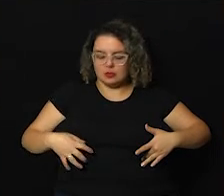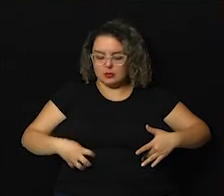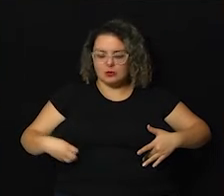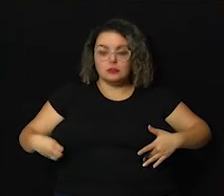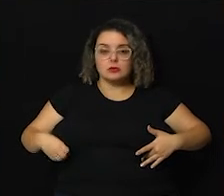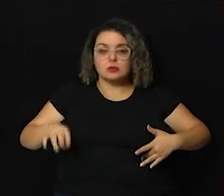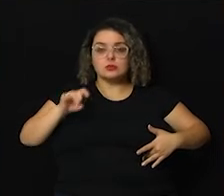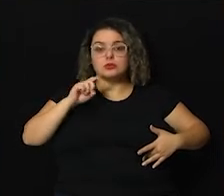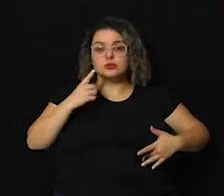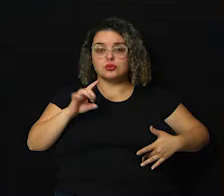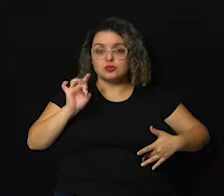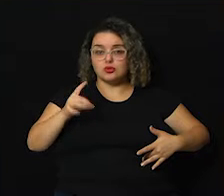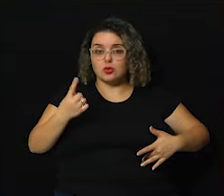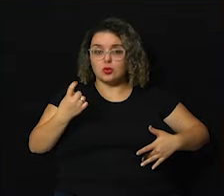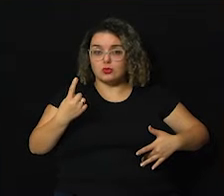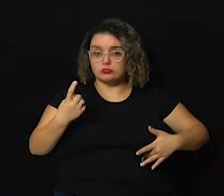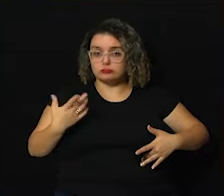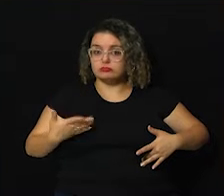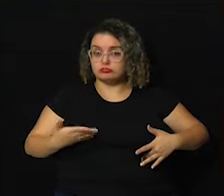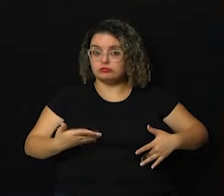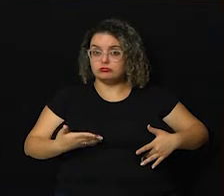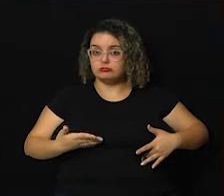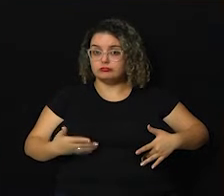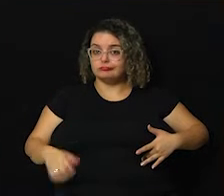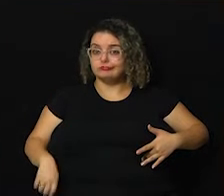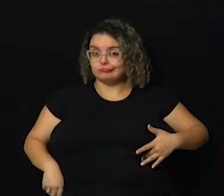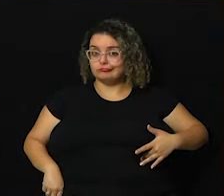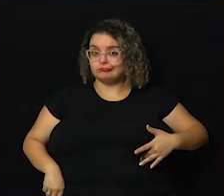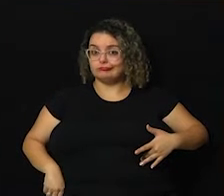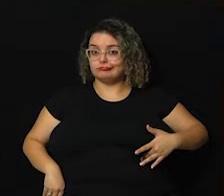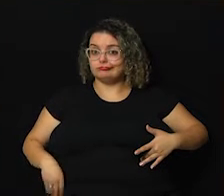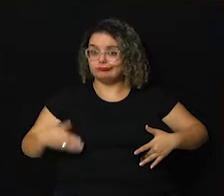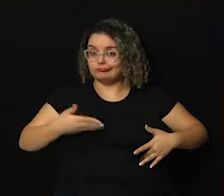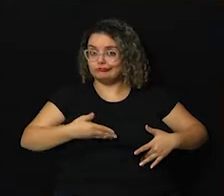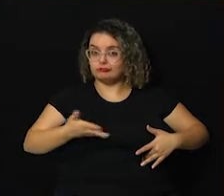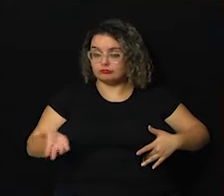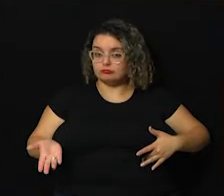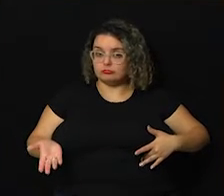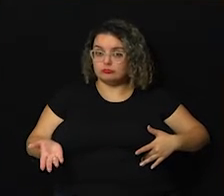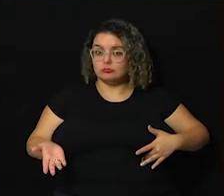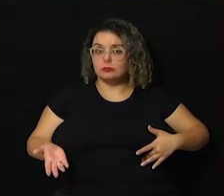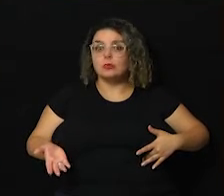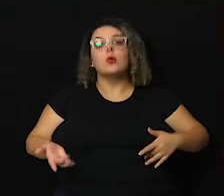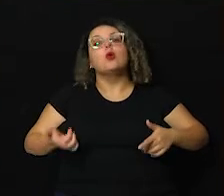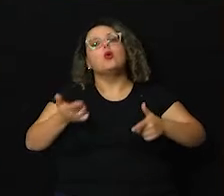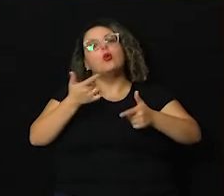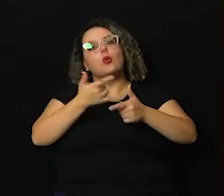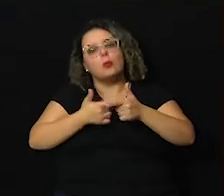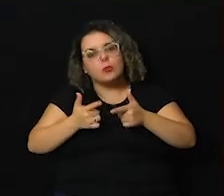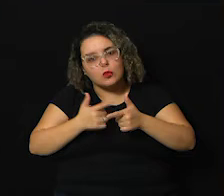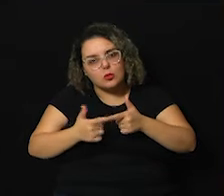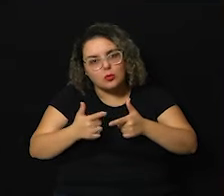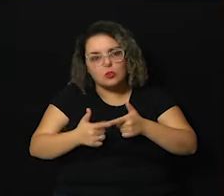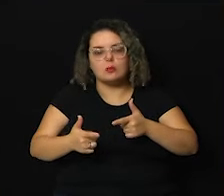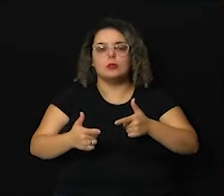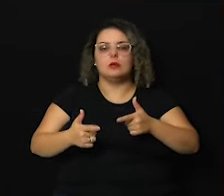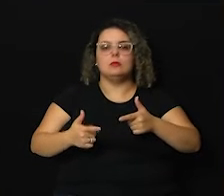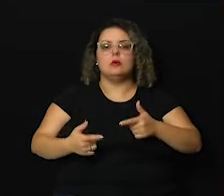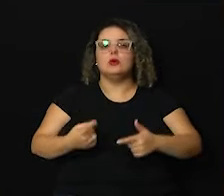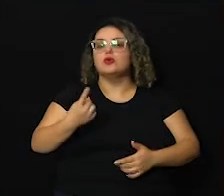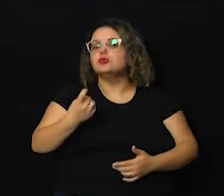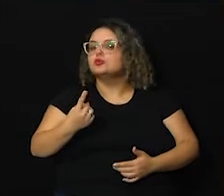rim só funcionando. Corre-se o risco desse indivíduo se transformar num paciente renal crônico, ou seja, do